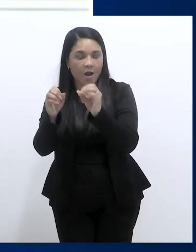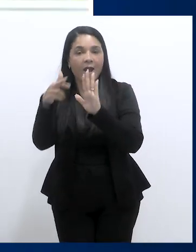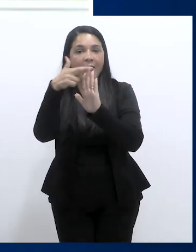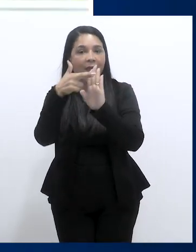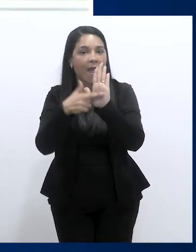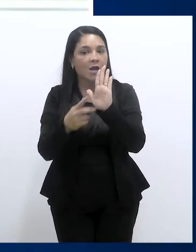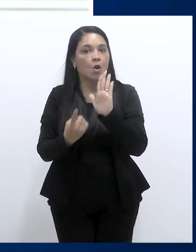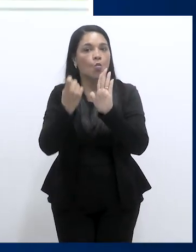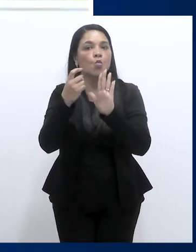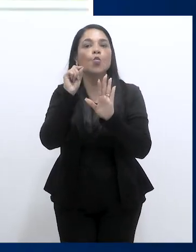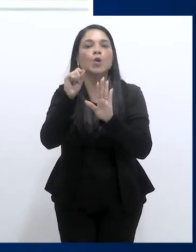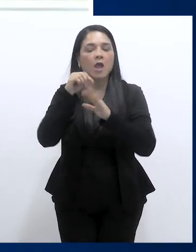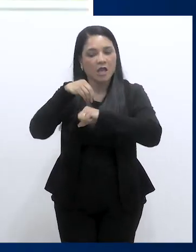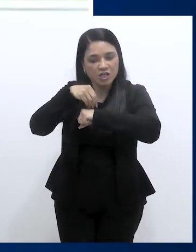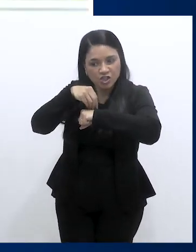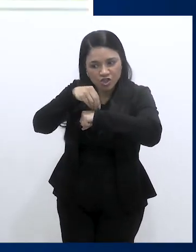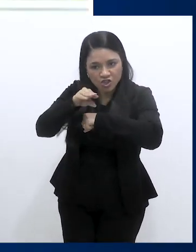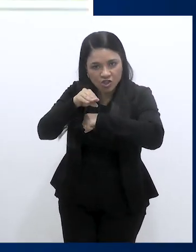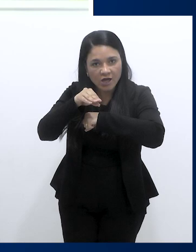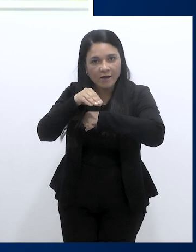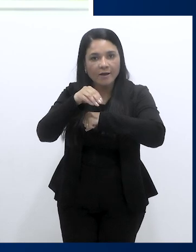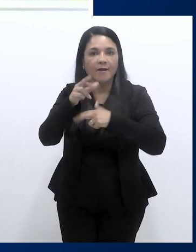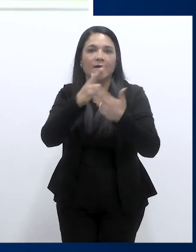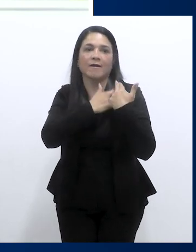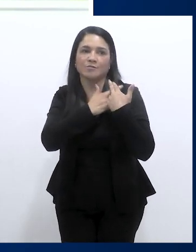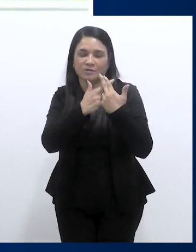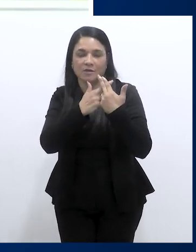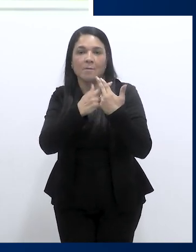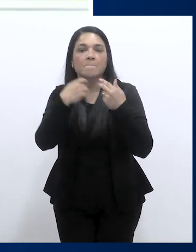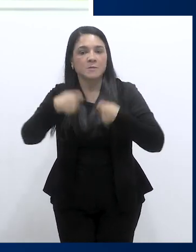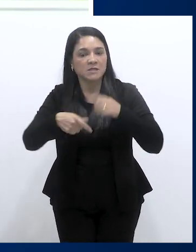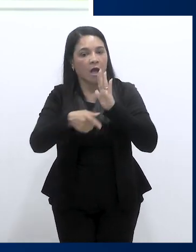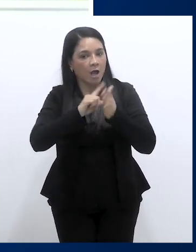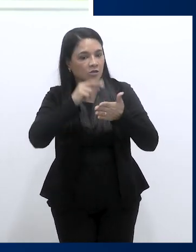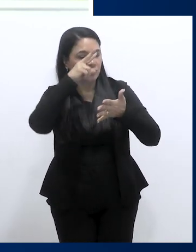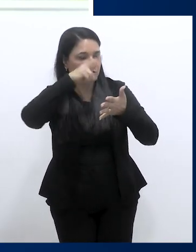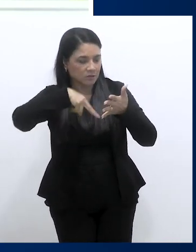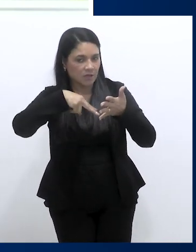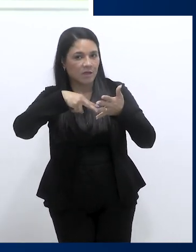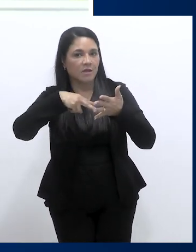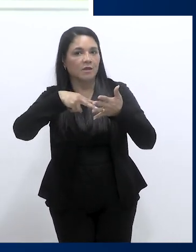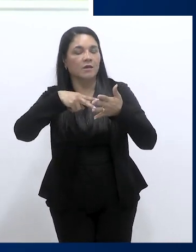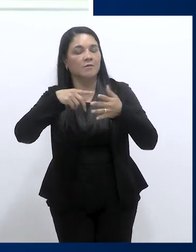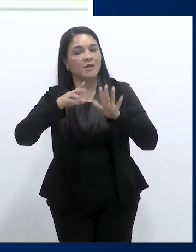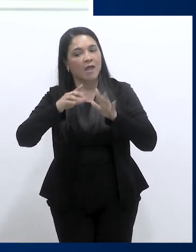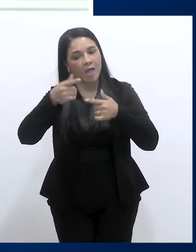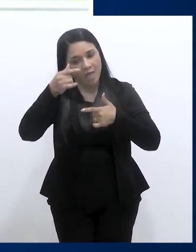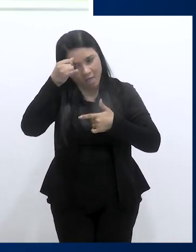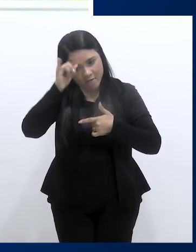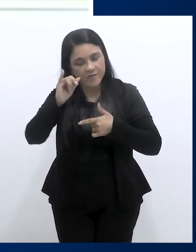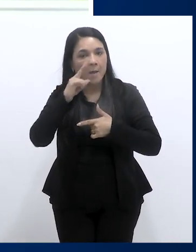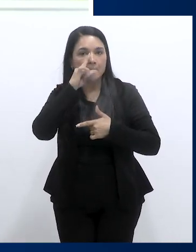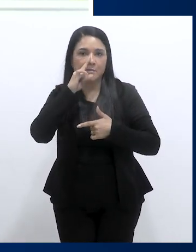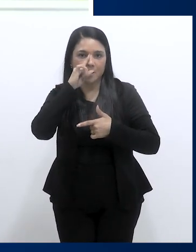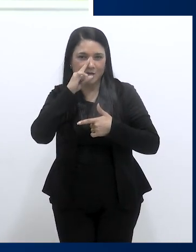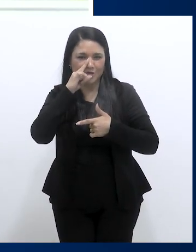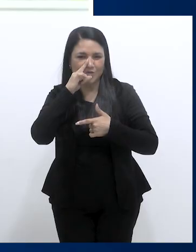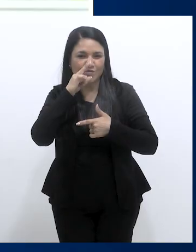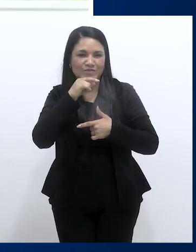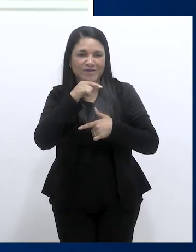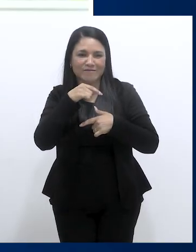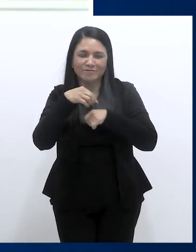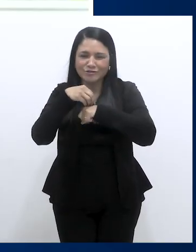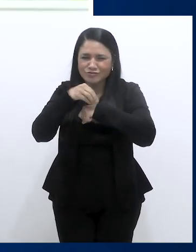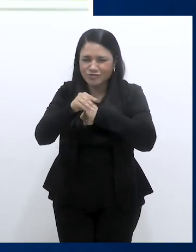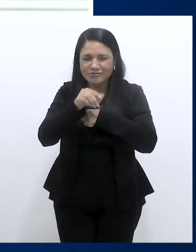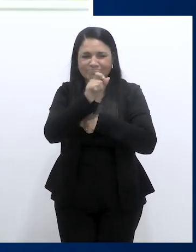única regra é que quem indicou tenha lido o livro, né? Para não ter perigo de indicar uma coisa e aí ninguém gostar e ela não